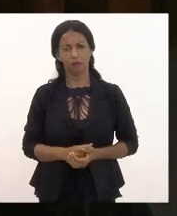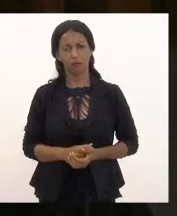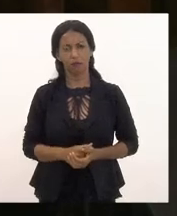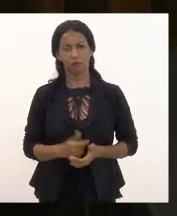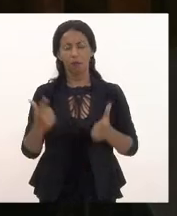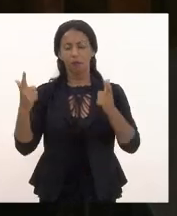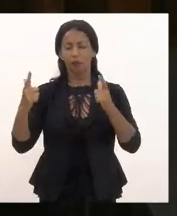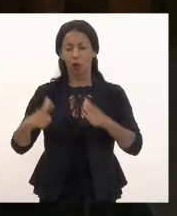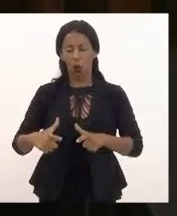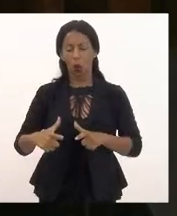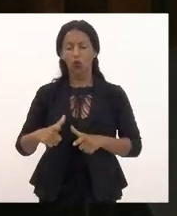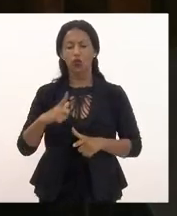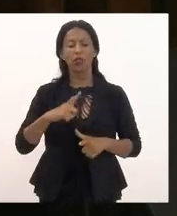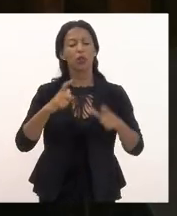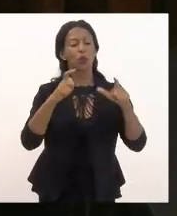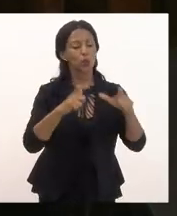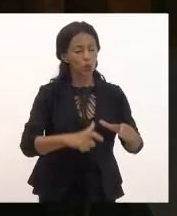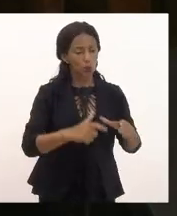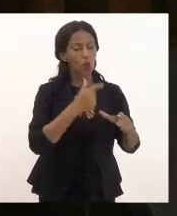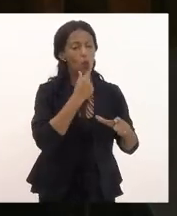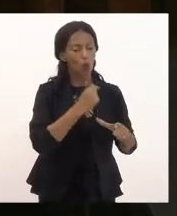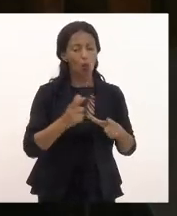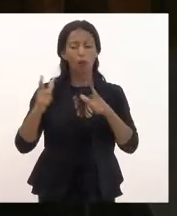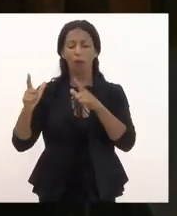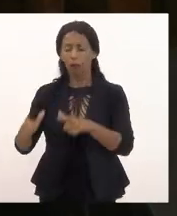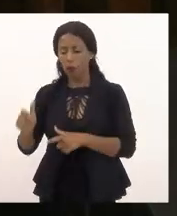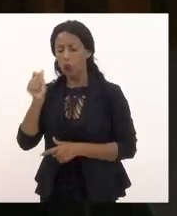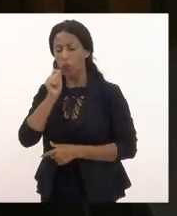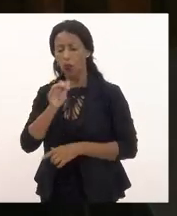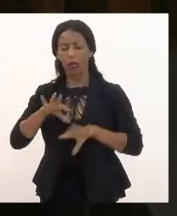aonde tem um espaço para homem e tem um espaço para mulher.